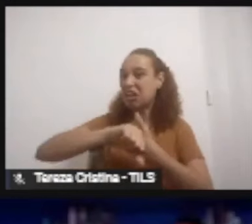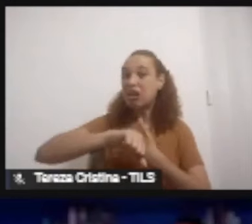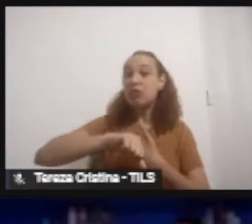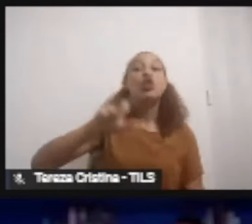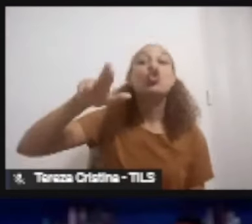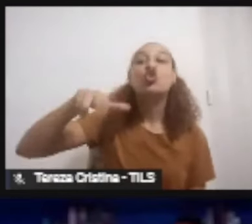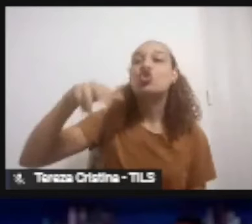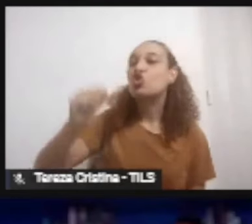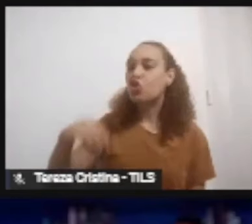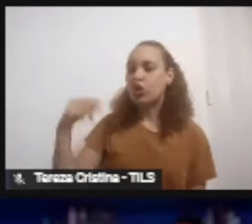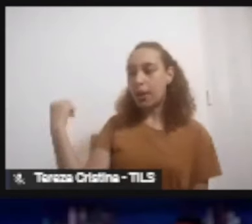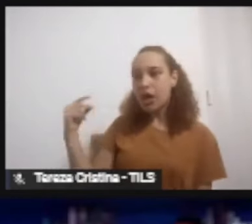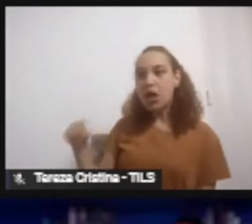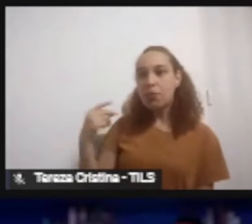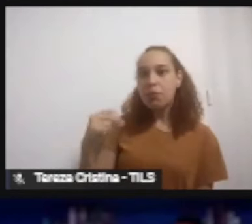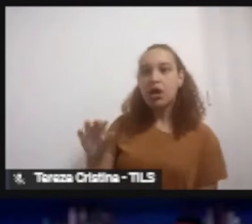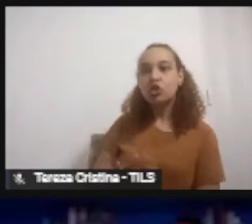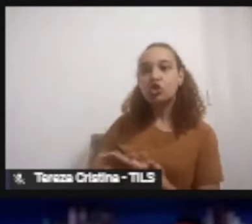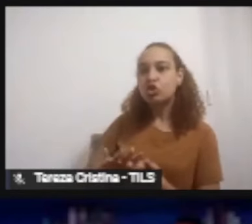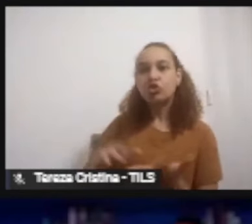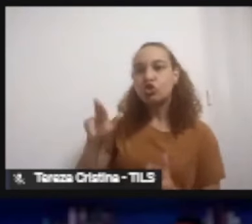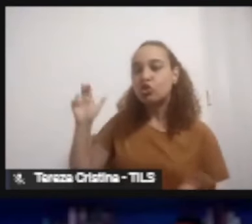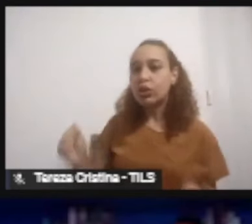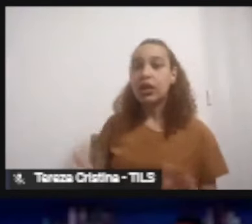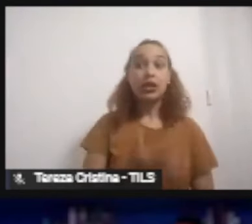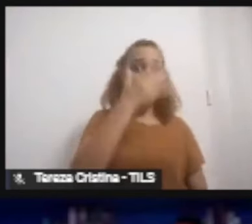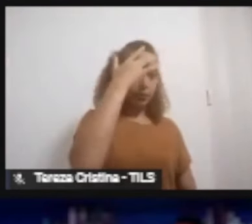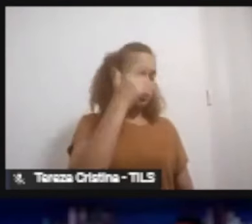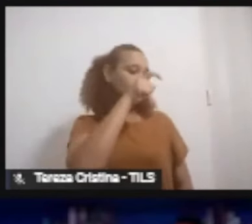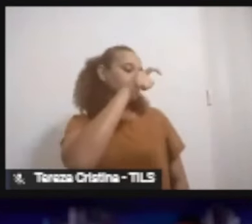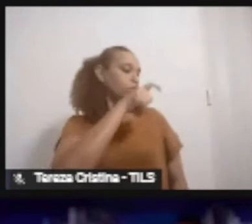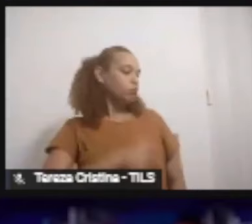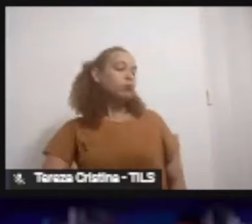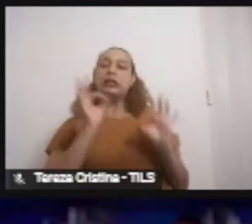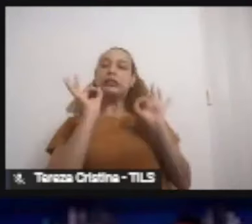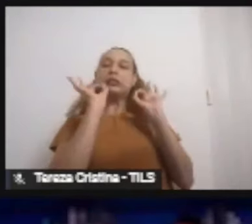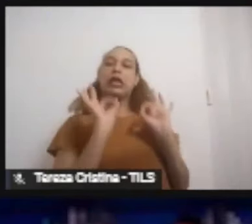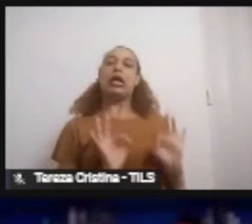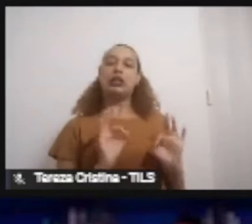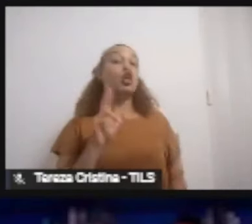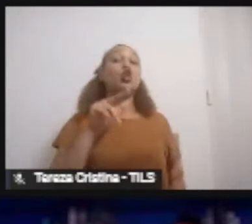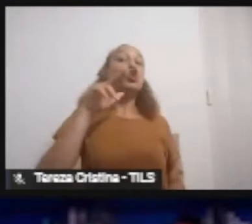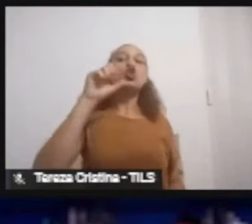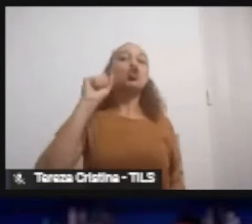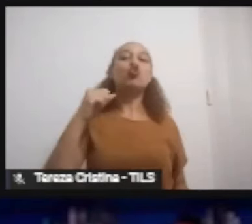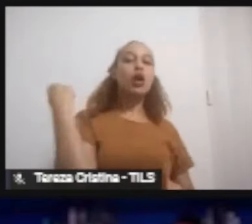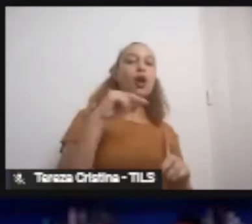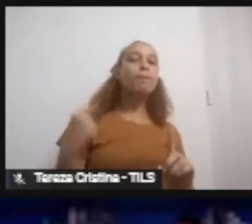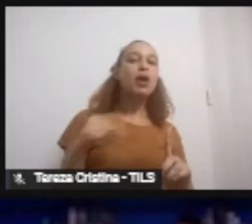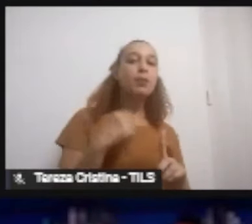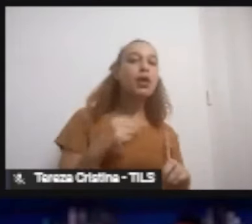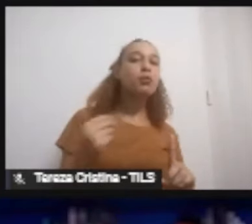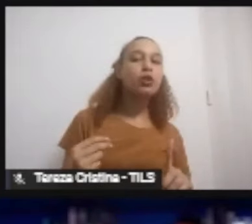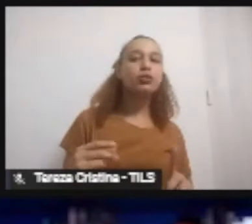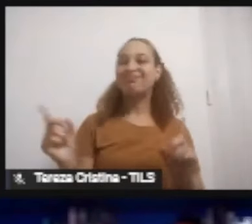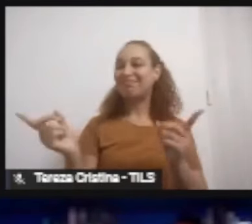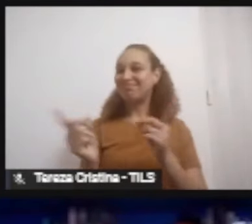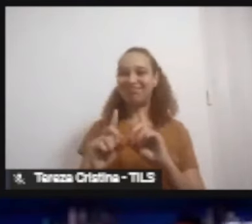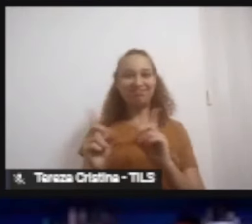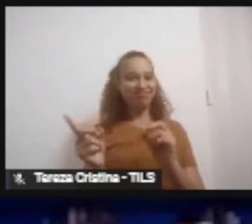do bem, quem é honesto, quem não cometeu crime apanhou. Não, então vamos lá. Mas não é isso que acontece, Fafá. Se a gente